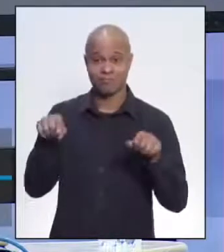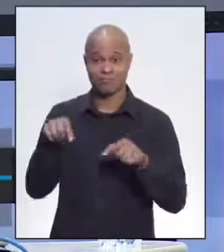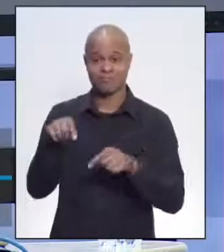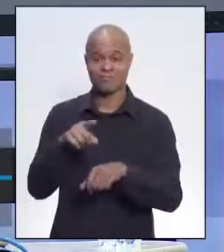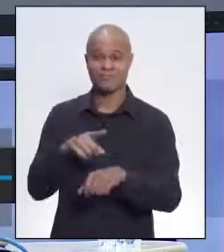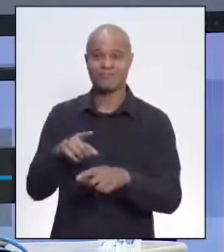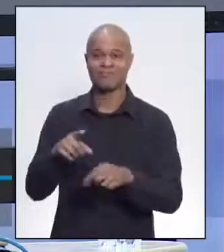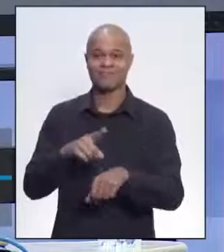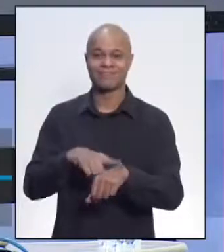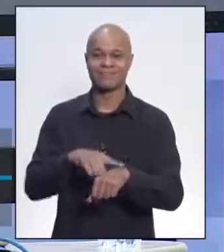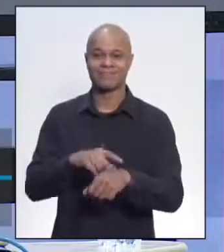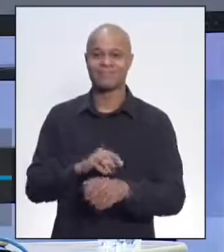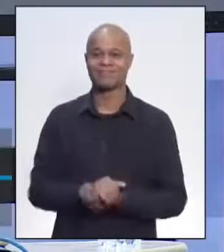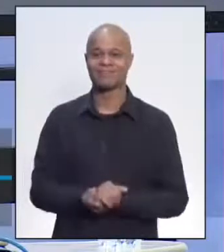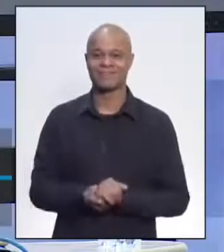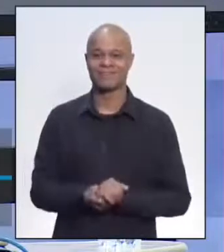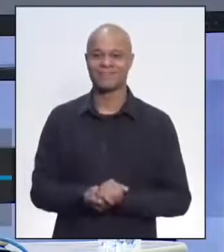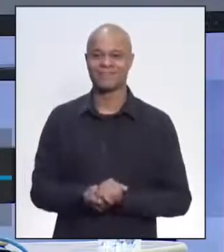vocês gostem.